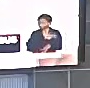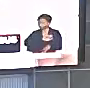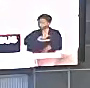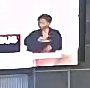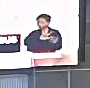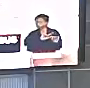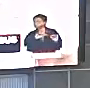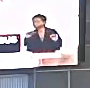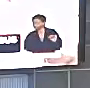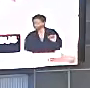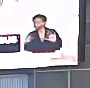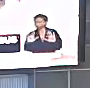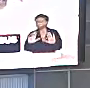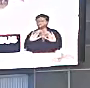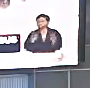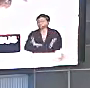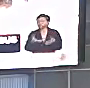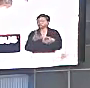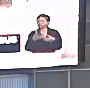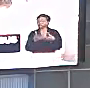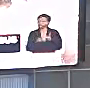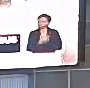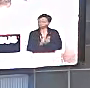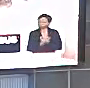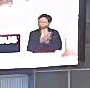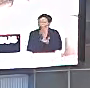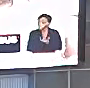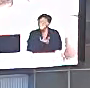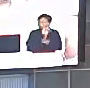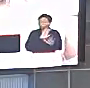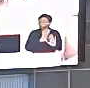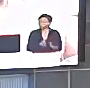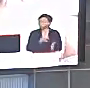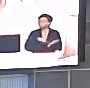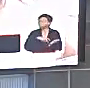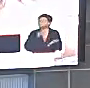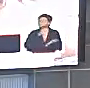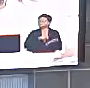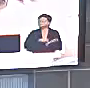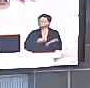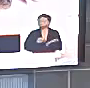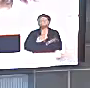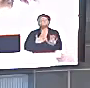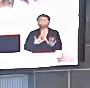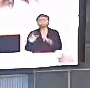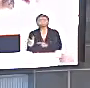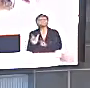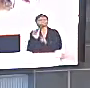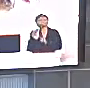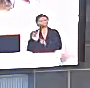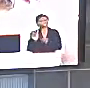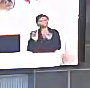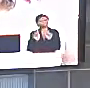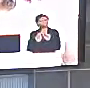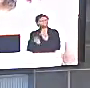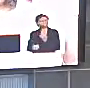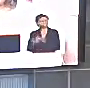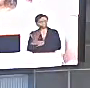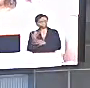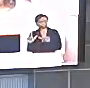fazer uma carteirinha de carteirinha de viagem a gente pass por uma humilhação que senh só Deus